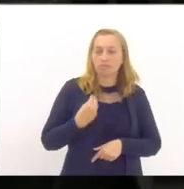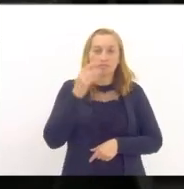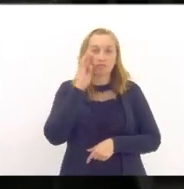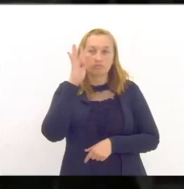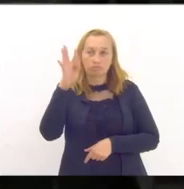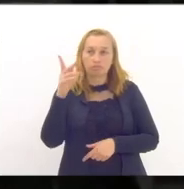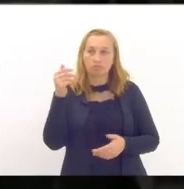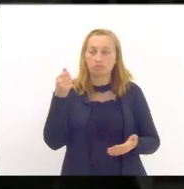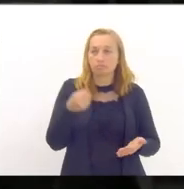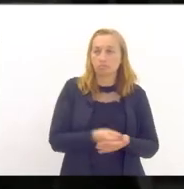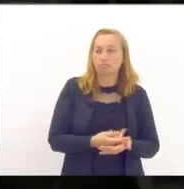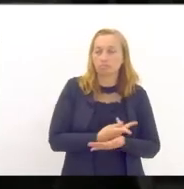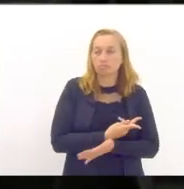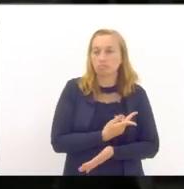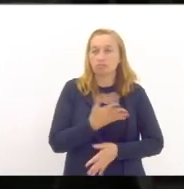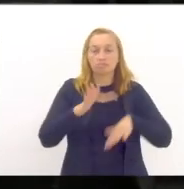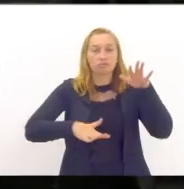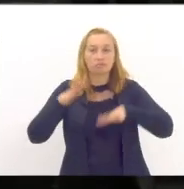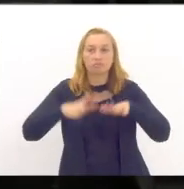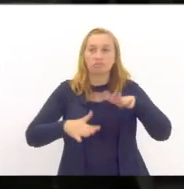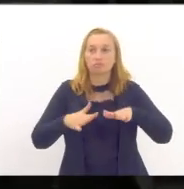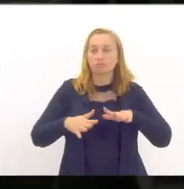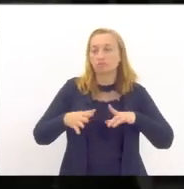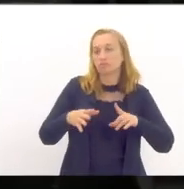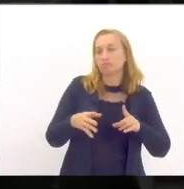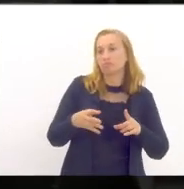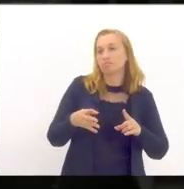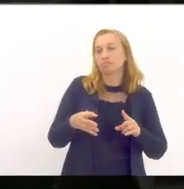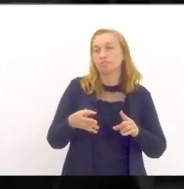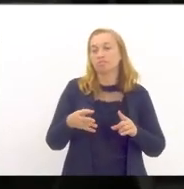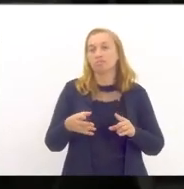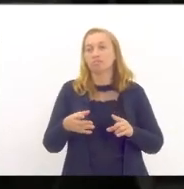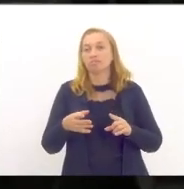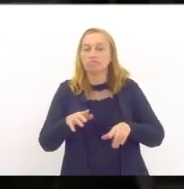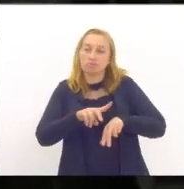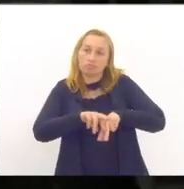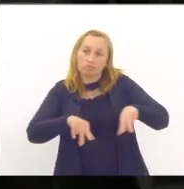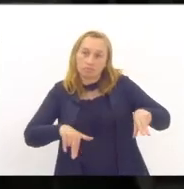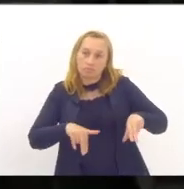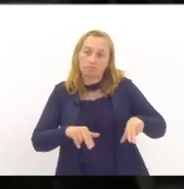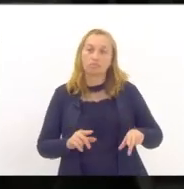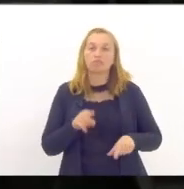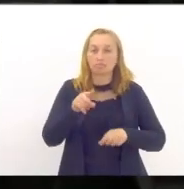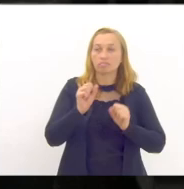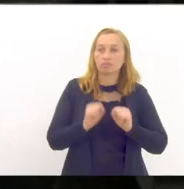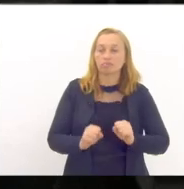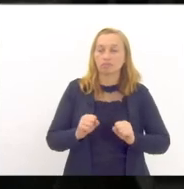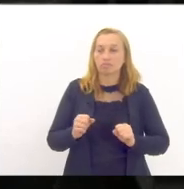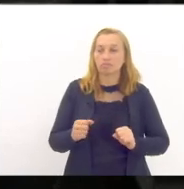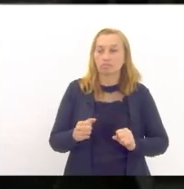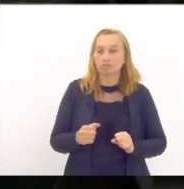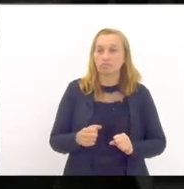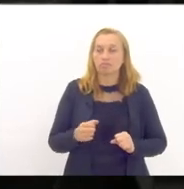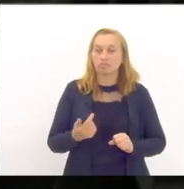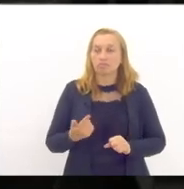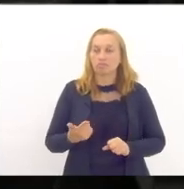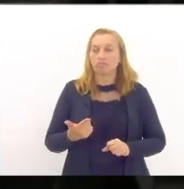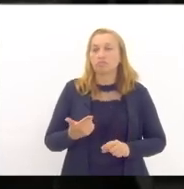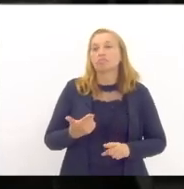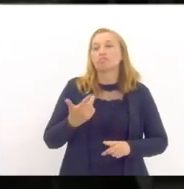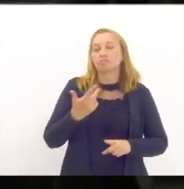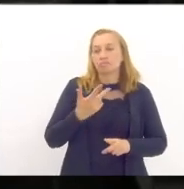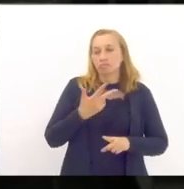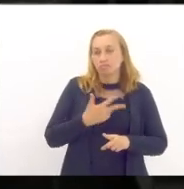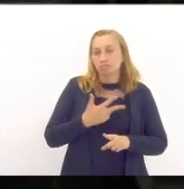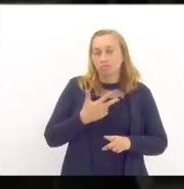sonhos. Independentemente de sua orientação sexual ou da sua identidade de gênero, você poderá ganhar a maior honraria desse